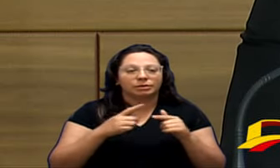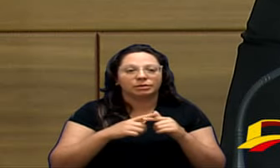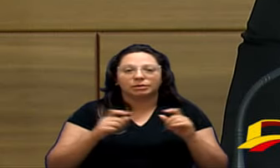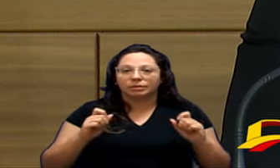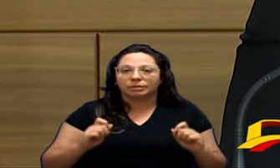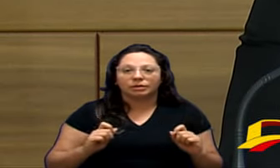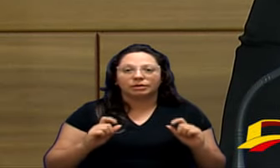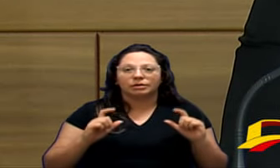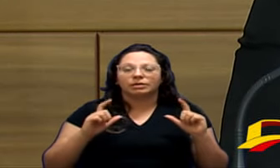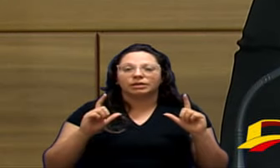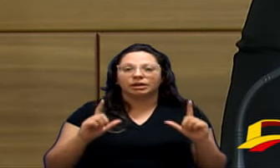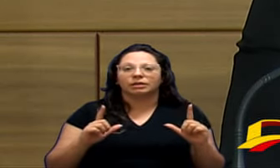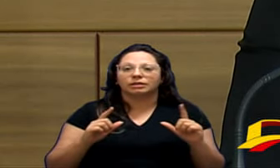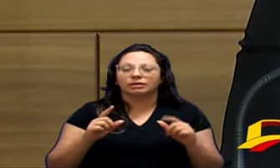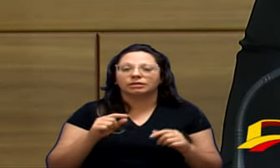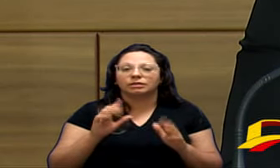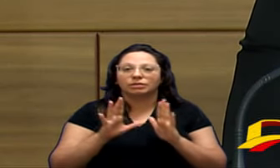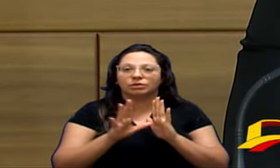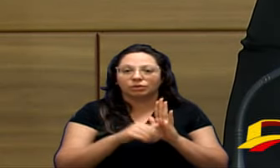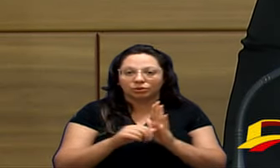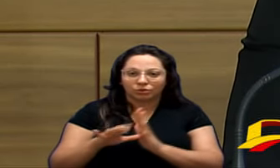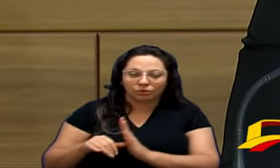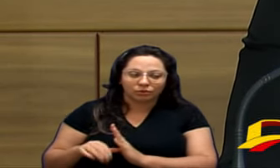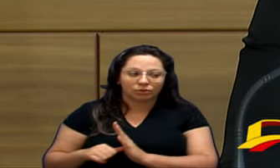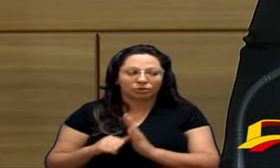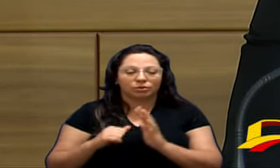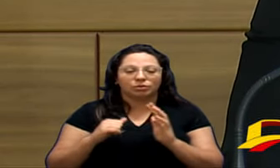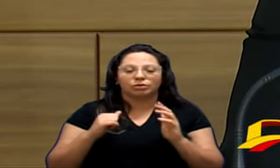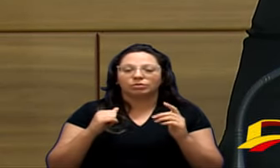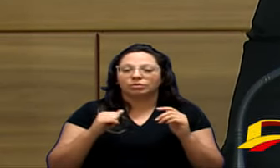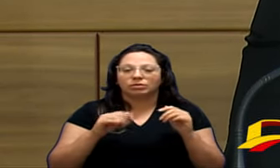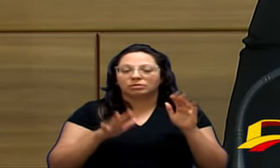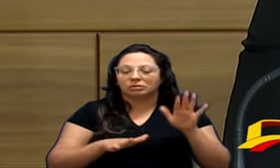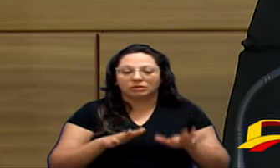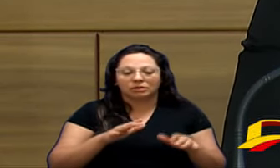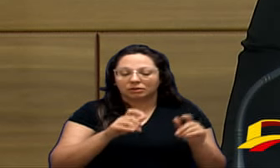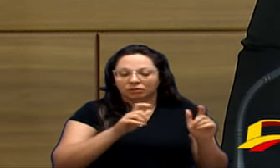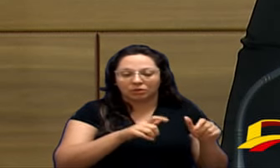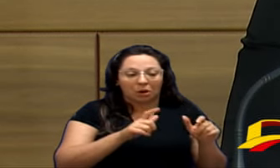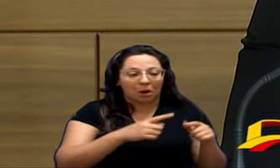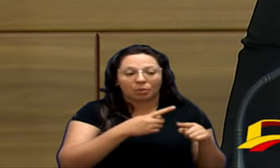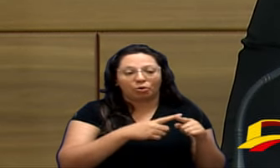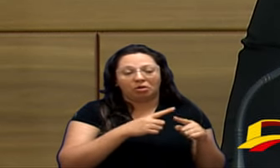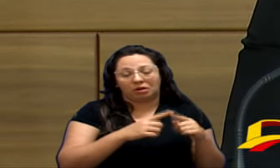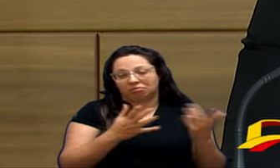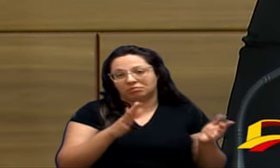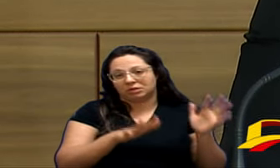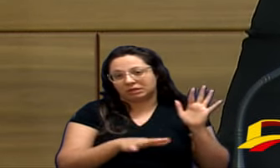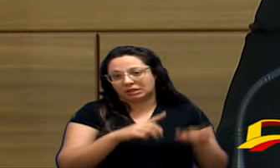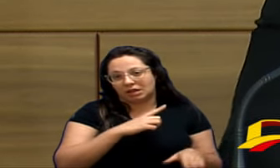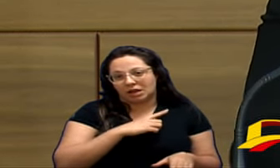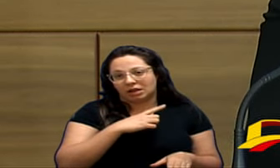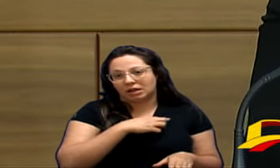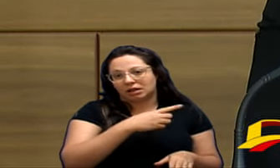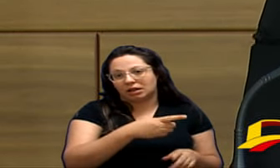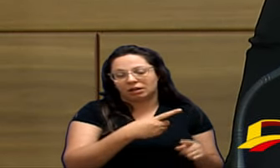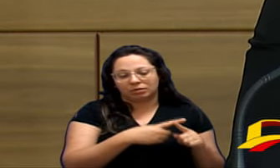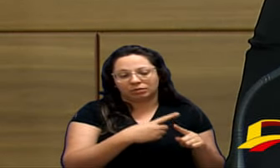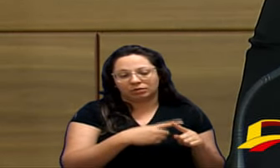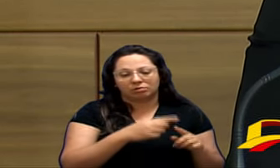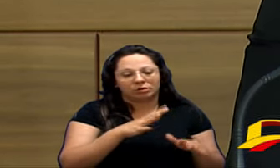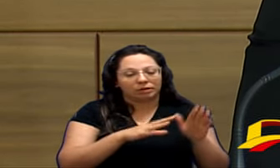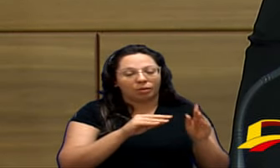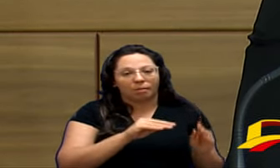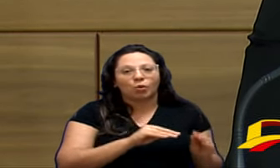eh de furtos em próprios municipais em determinada região por um determinado motivo né de repente isso migra para outra